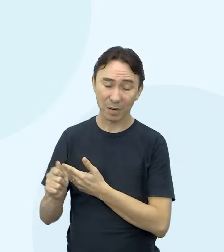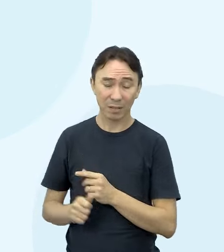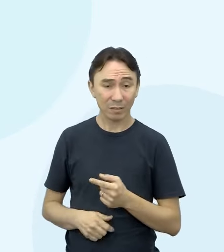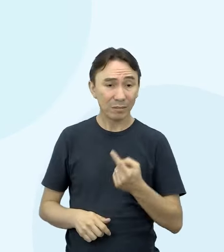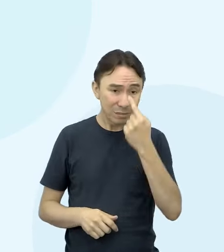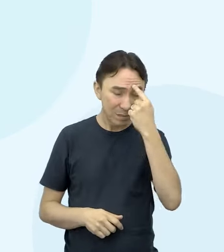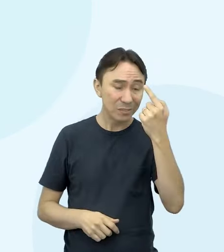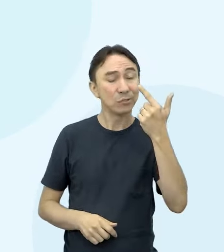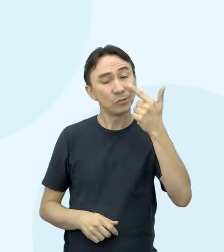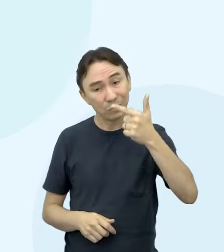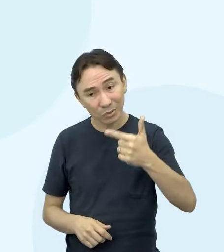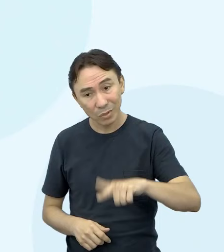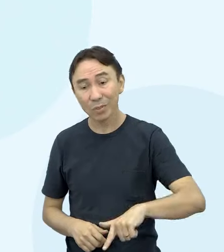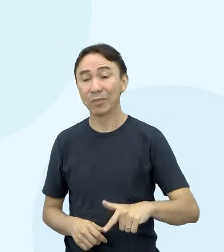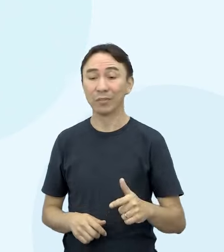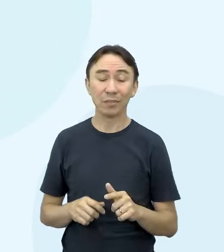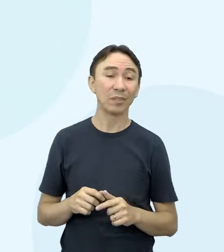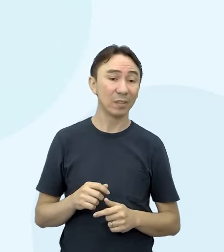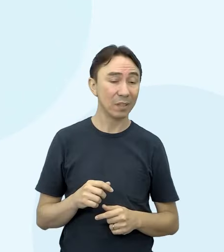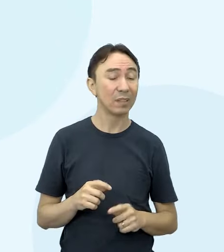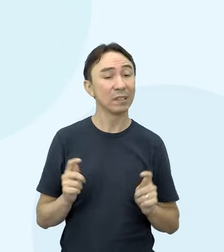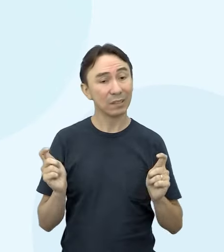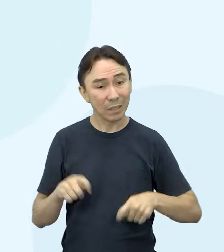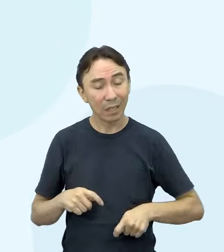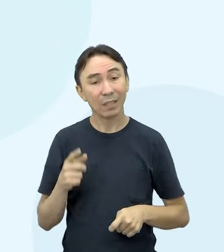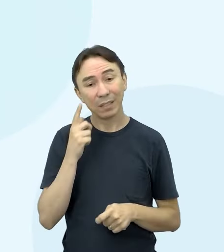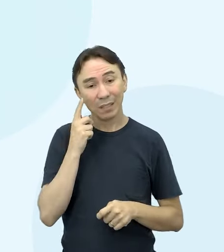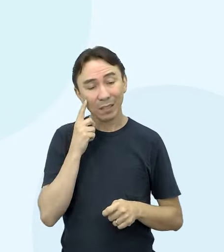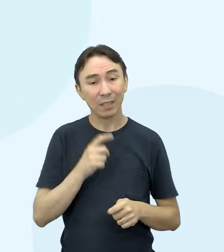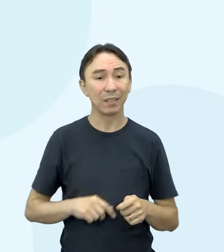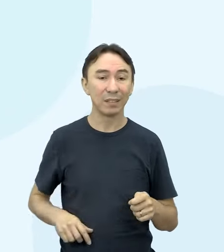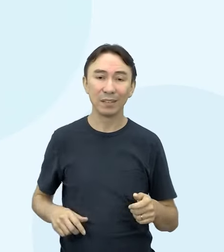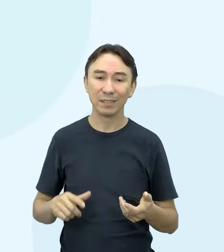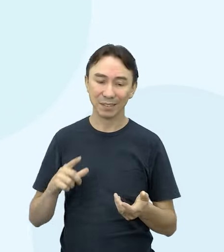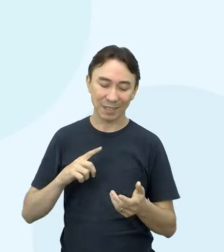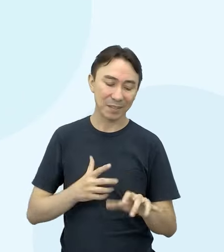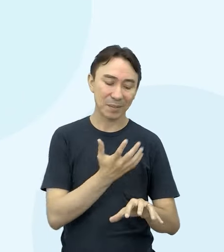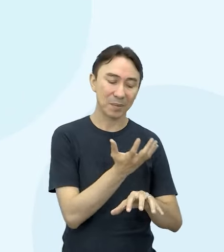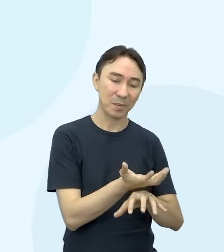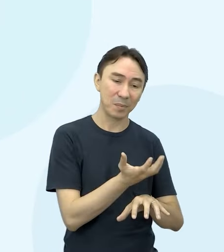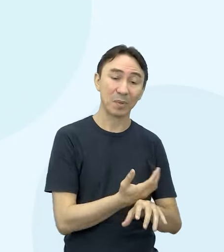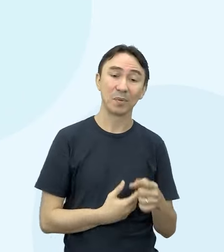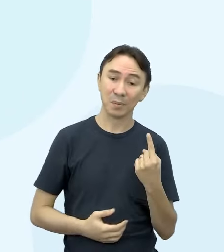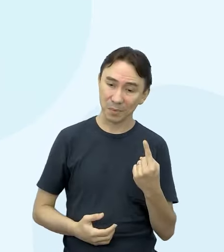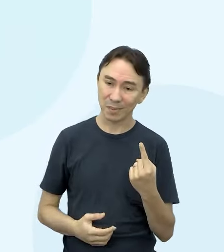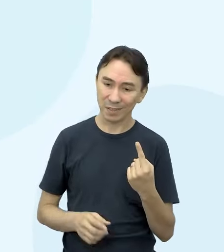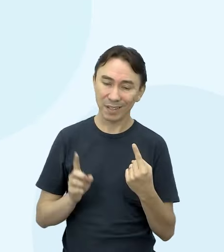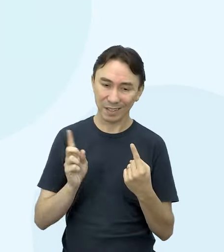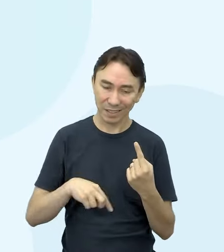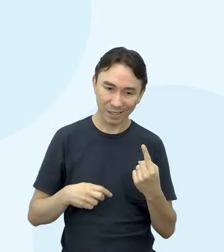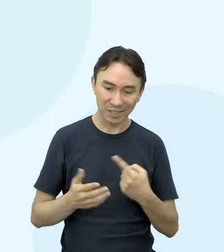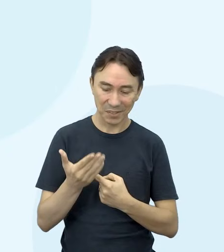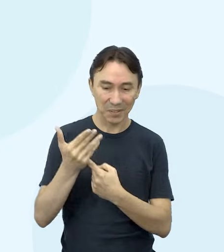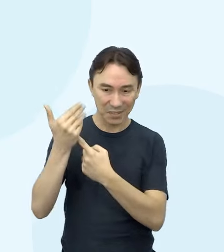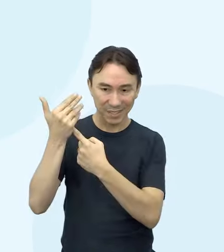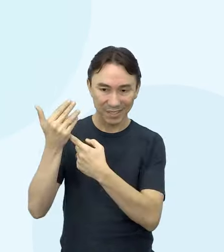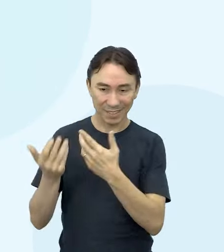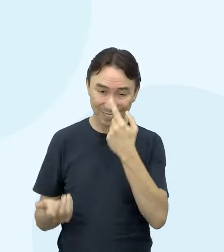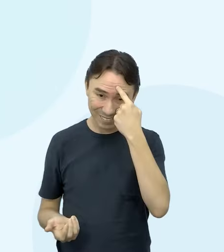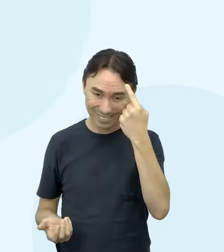novo, né? Vou falar de novo lá do componente 1, quando a gente fala das tecnologias, né? Então, naquele momento realmente em que a